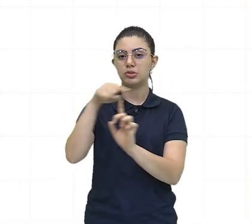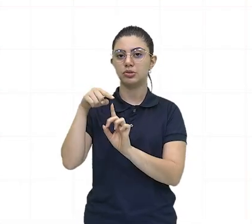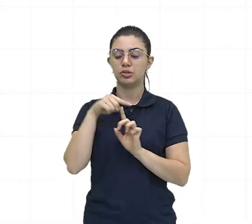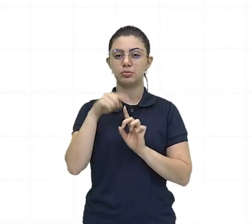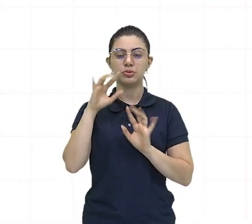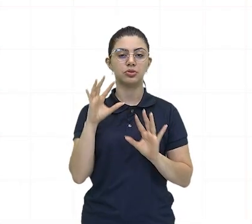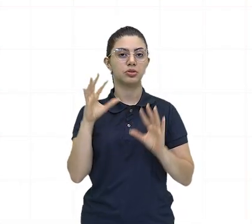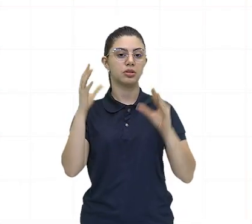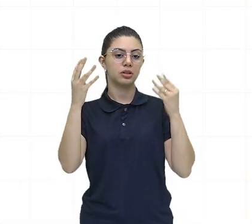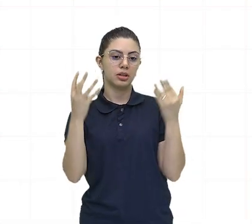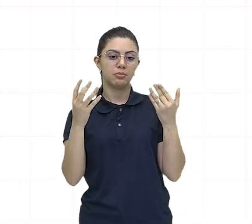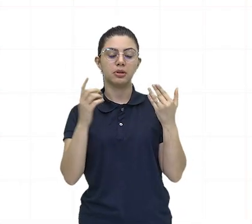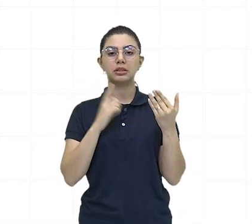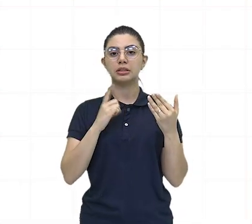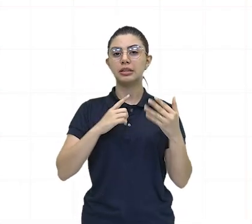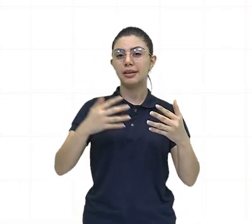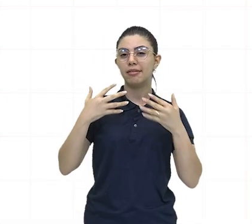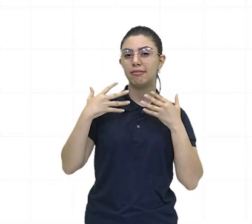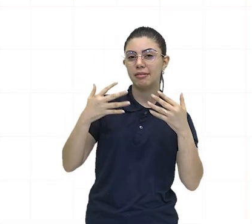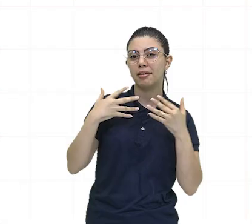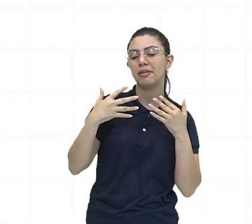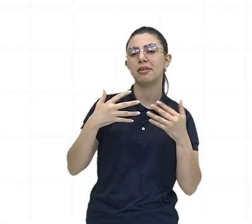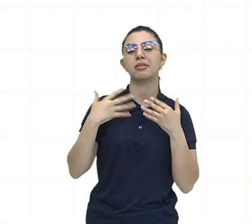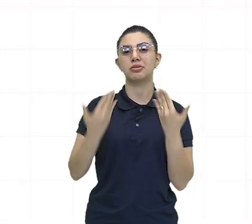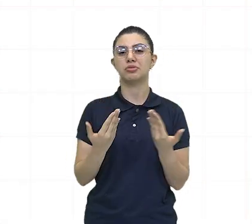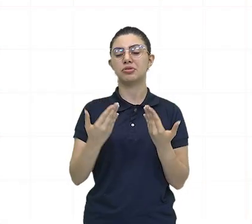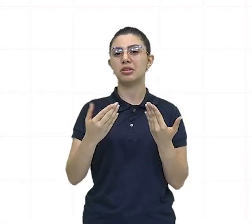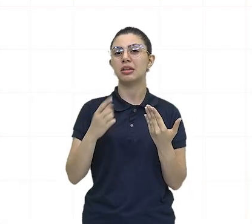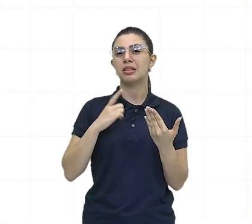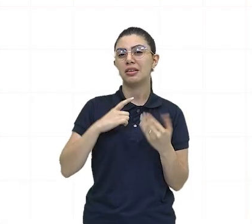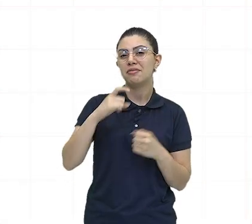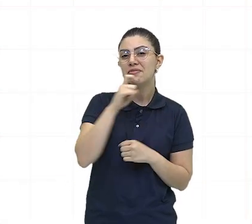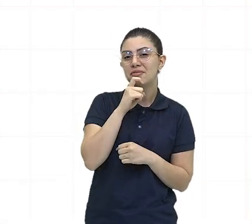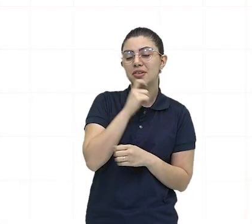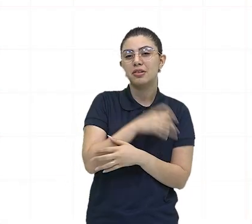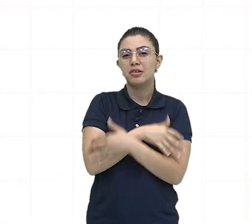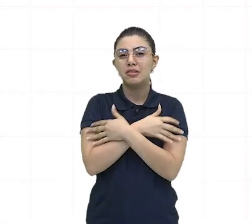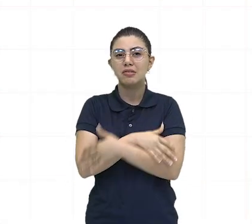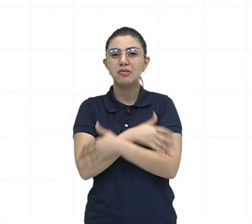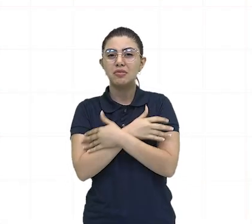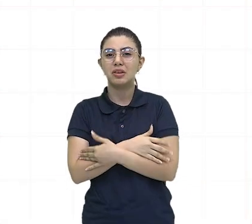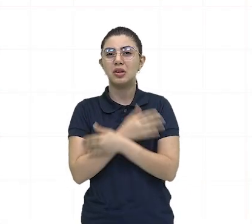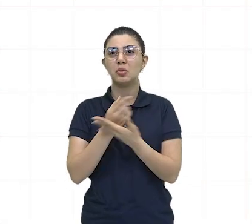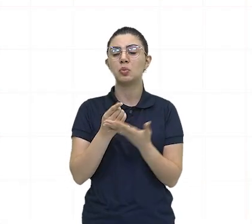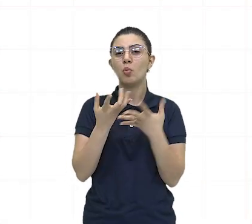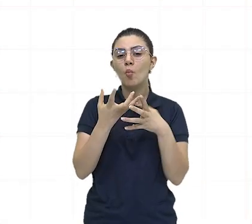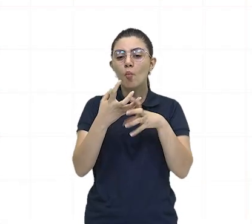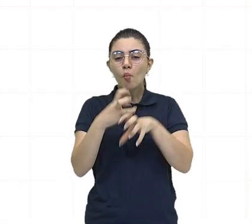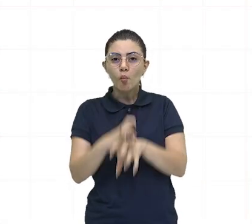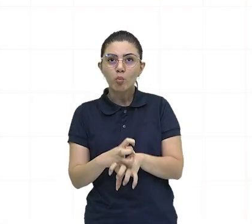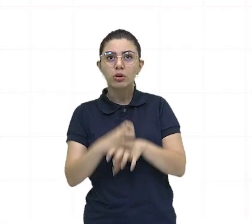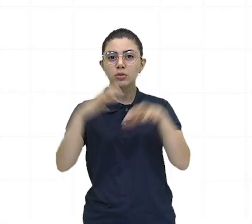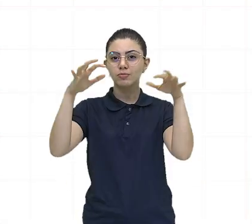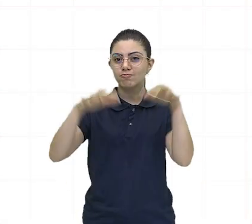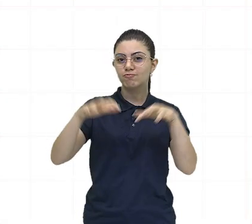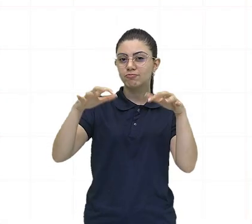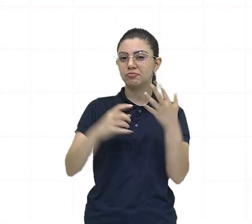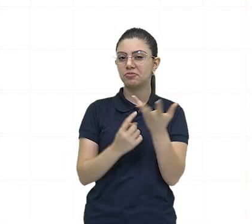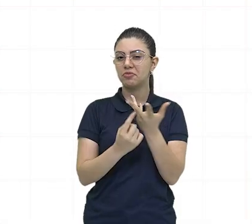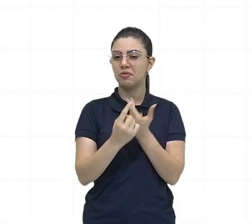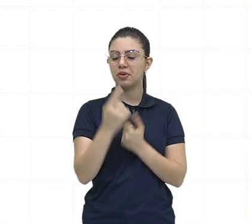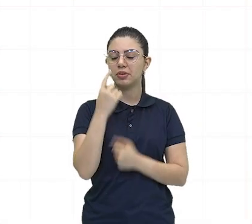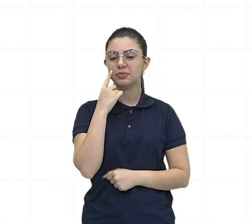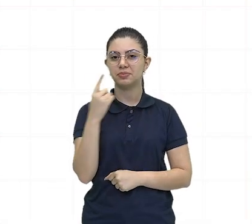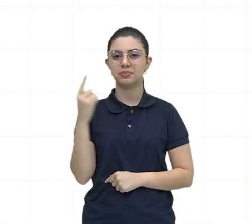clima, equatorial, mediterrâneo, tropical, temperado, subtropical, frio,